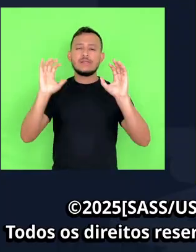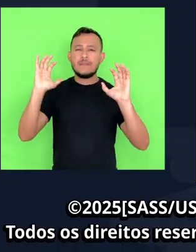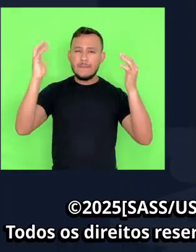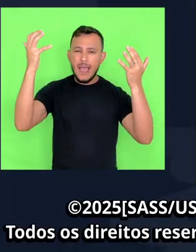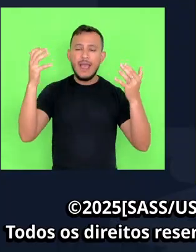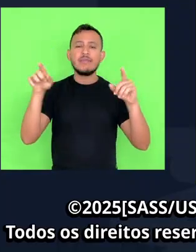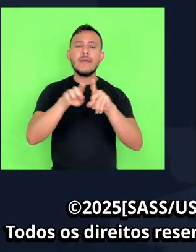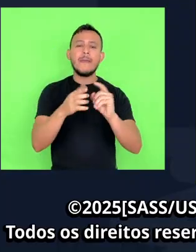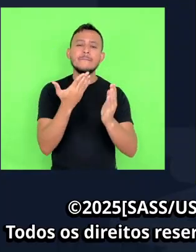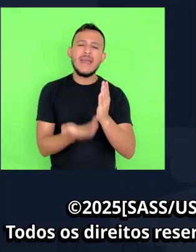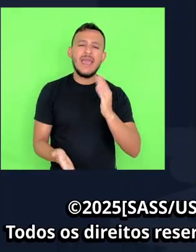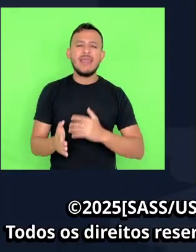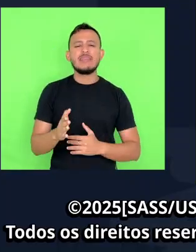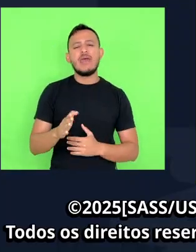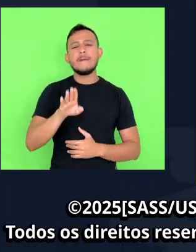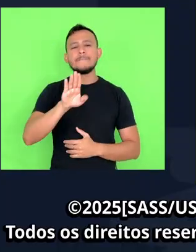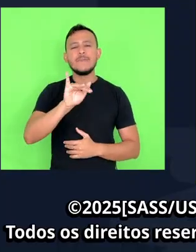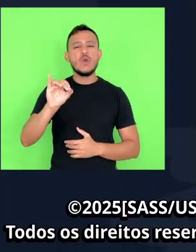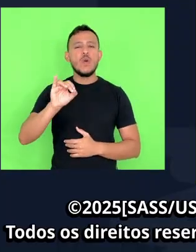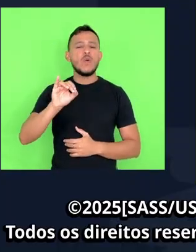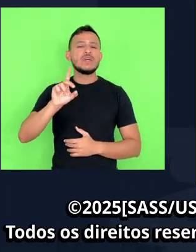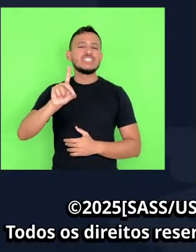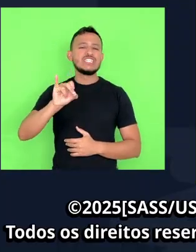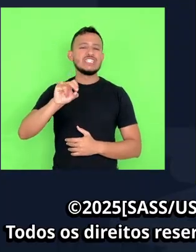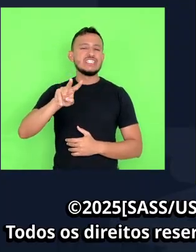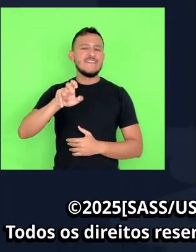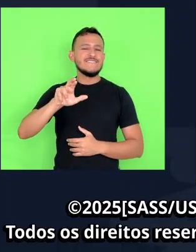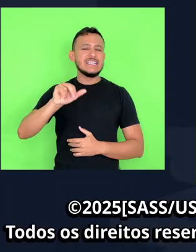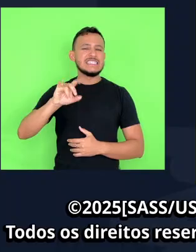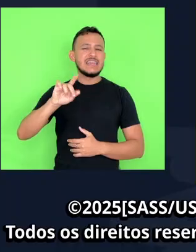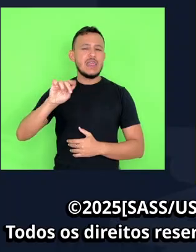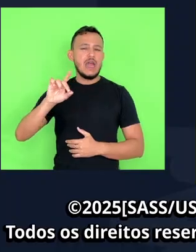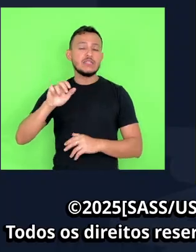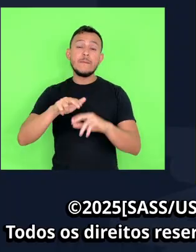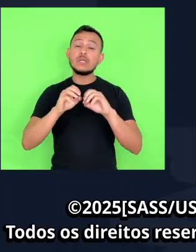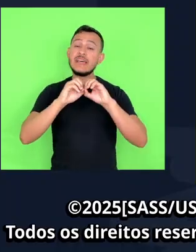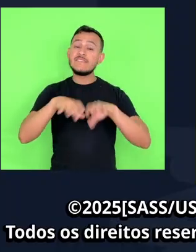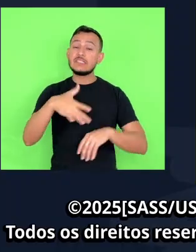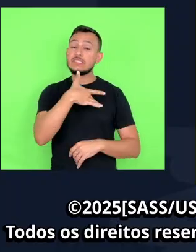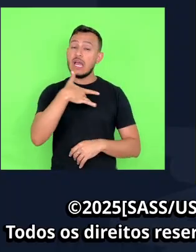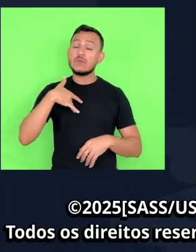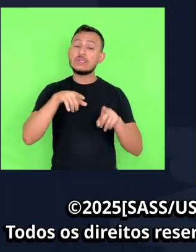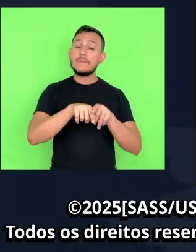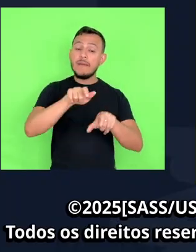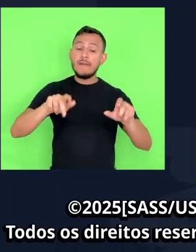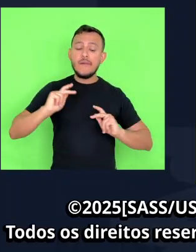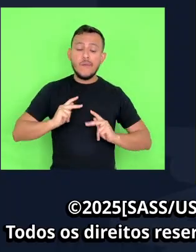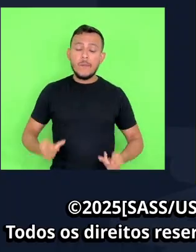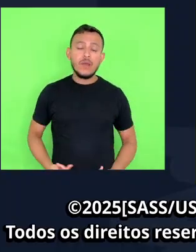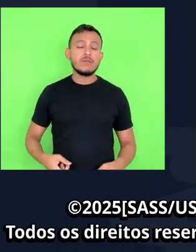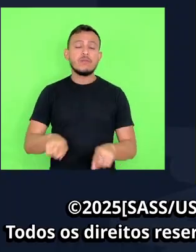perda da biodiversidade, e como isso afeta a saúde e a civilização humana, defendendo